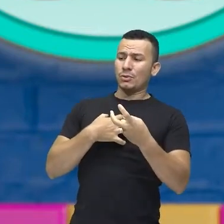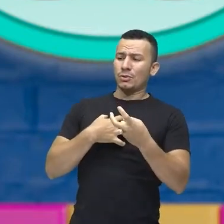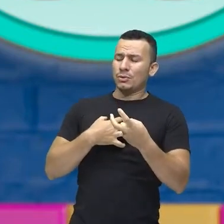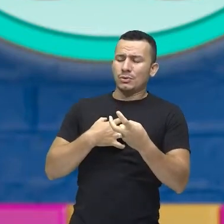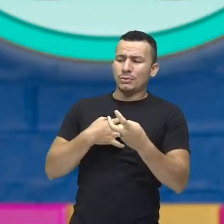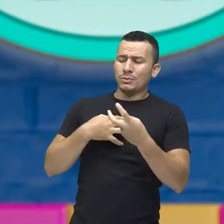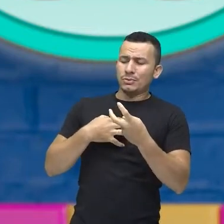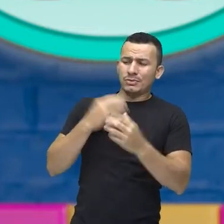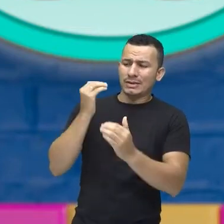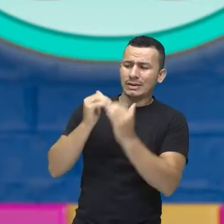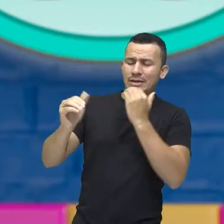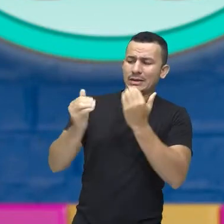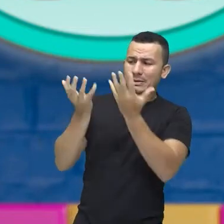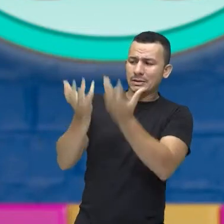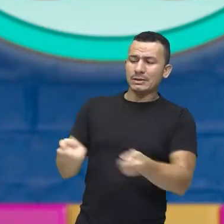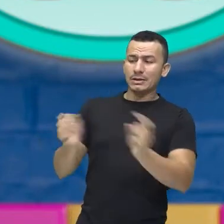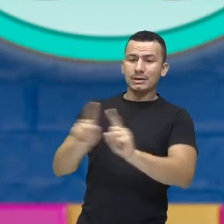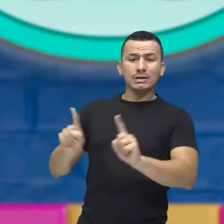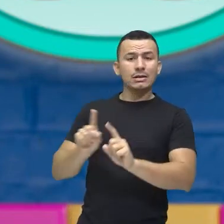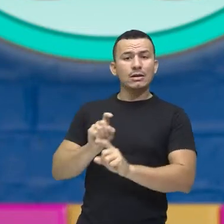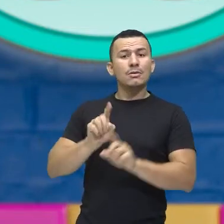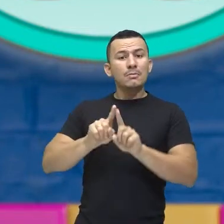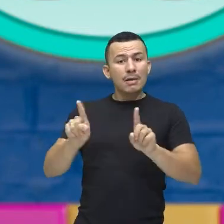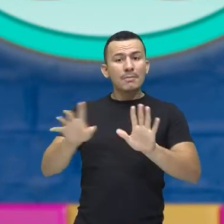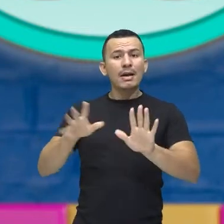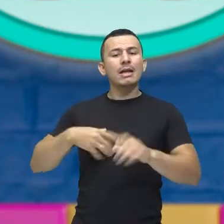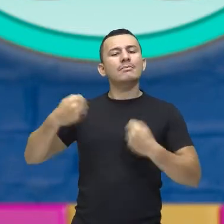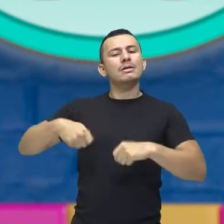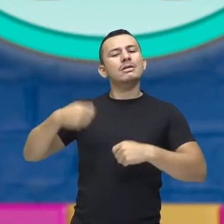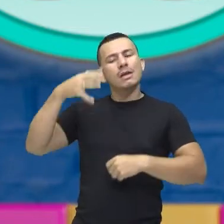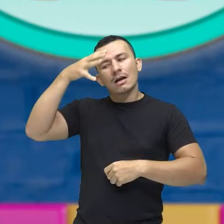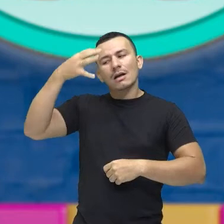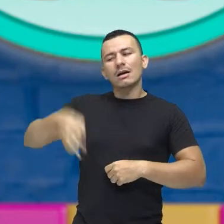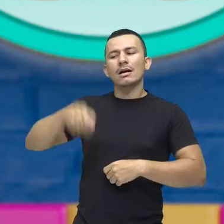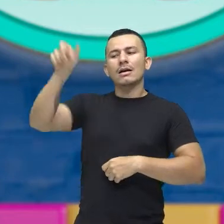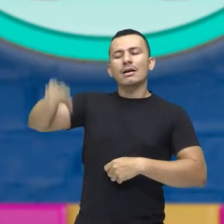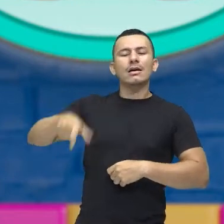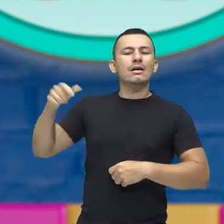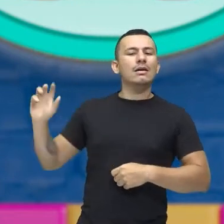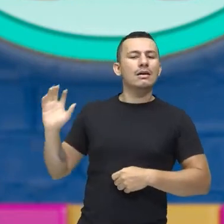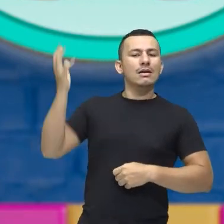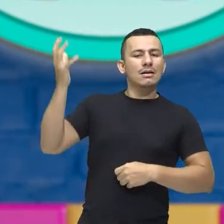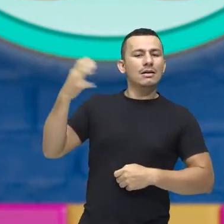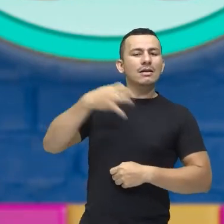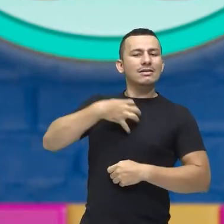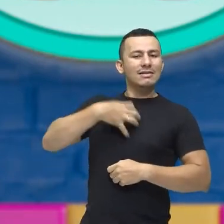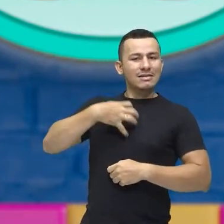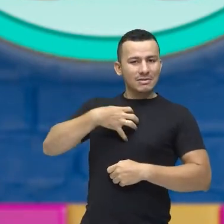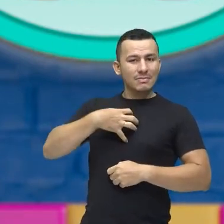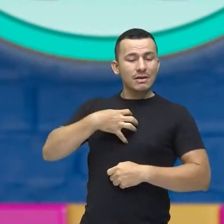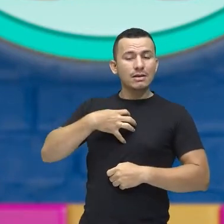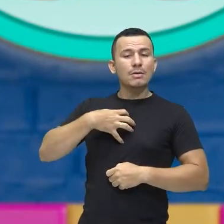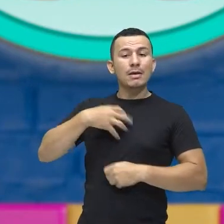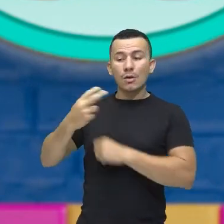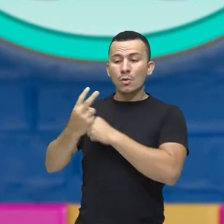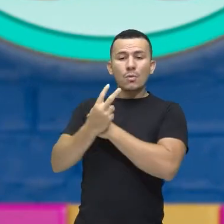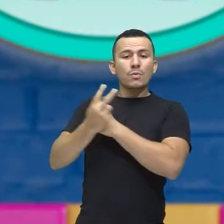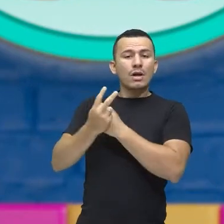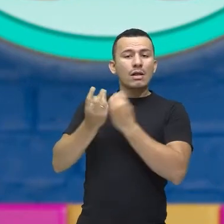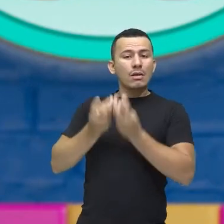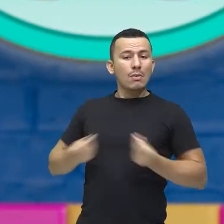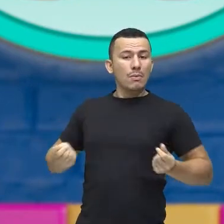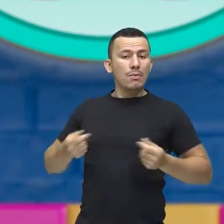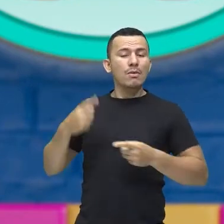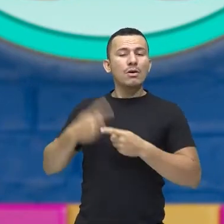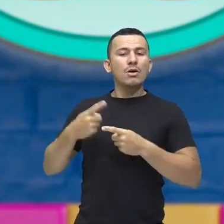quer para nós. Se a gente não consegue compreender esse sentir, esse autocuidado não se manifesta, porque eu